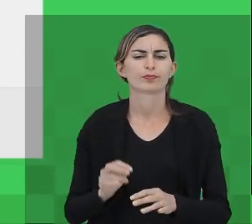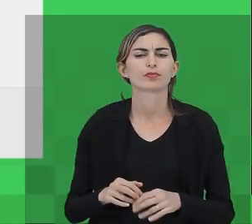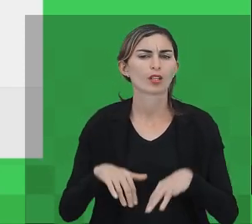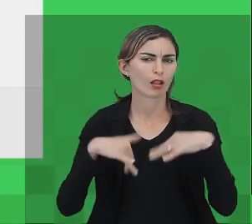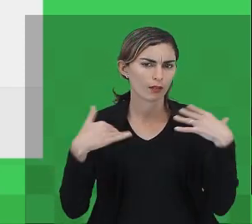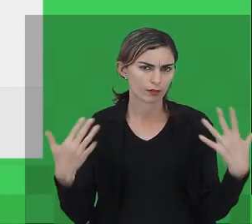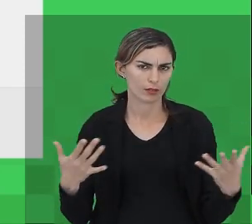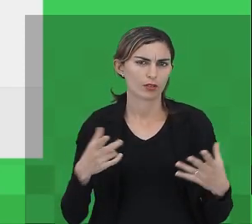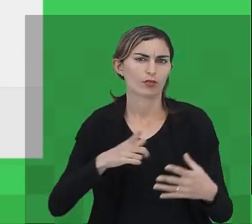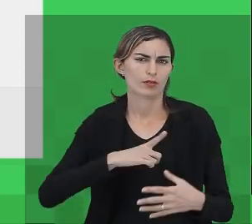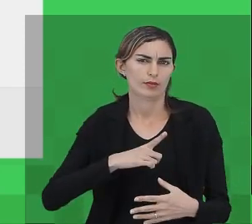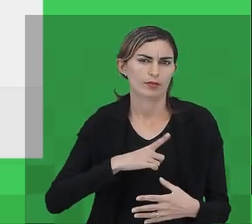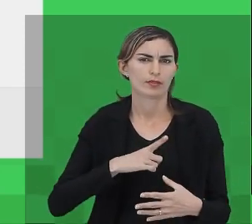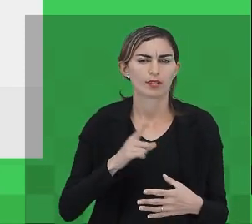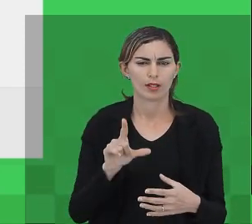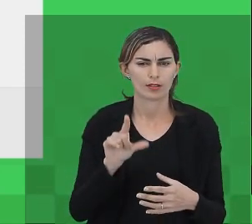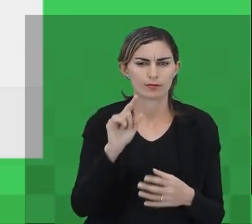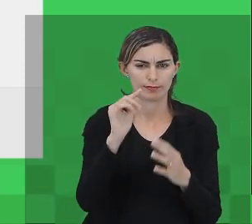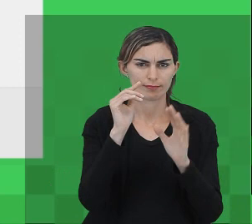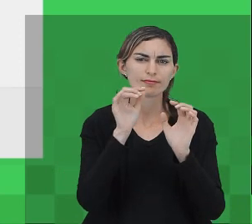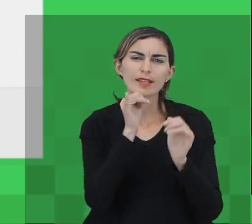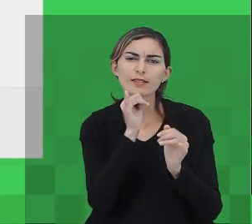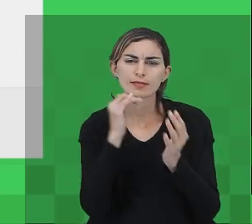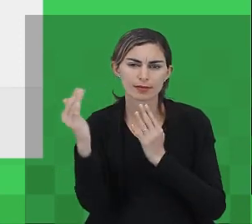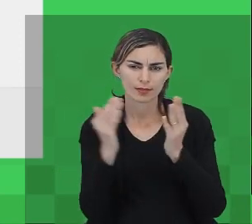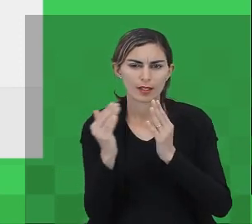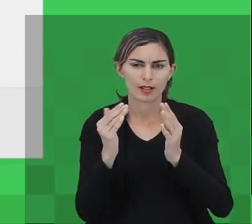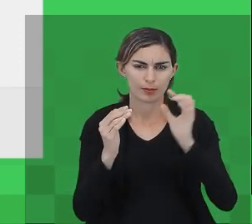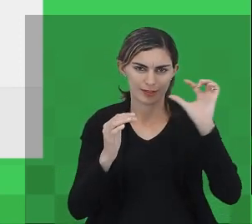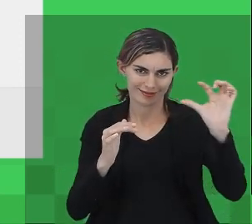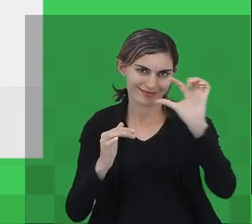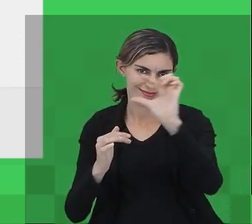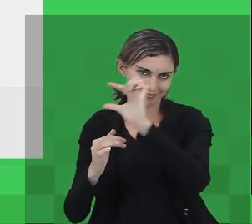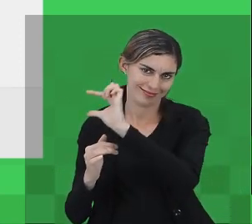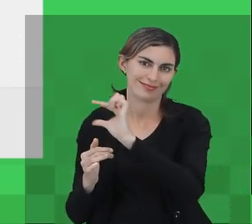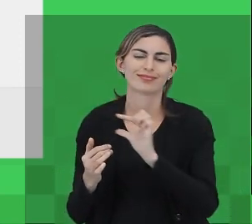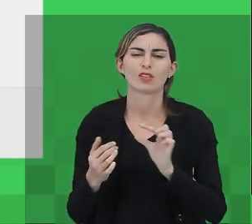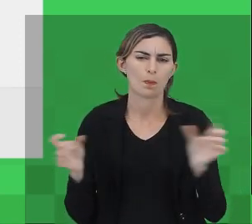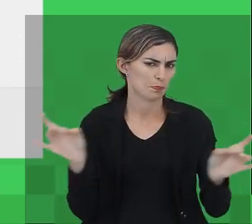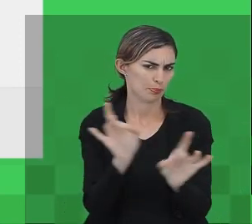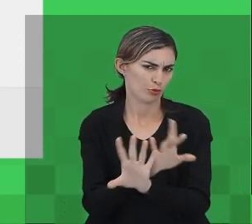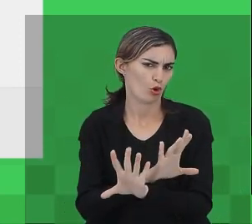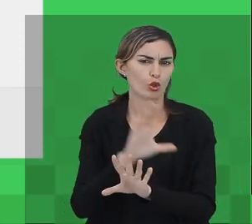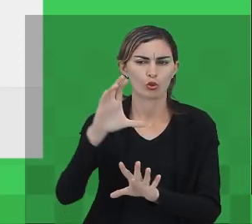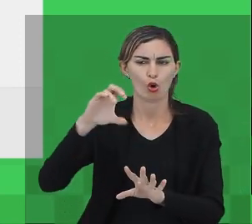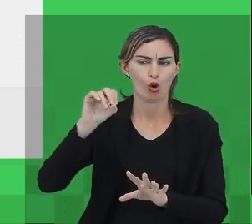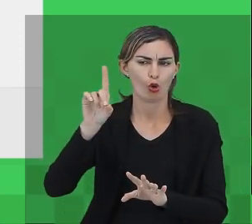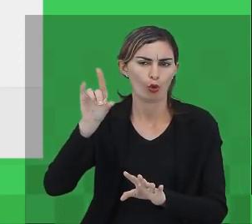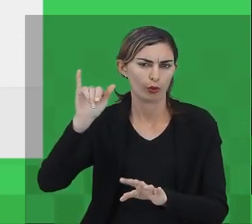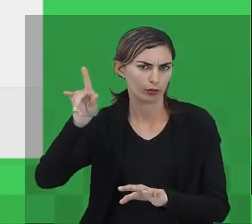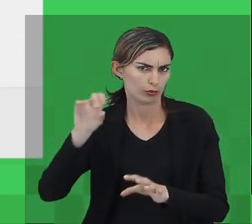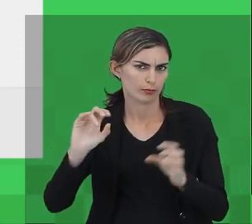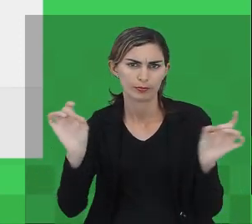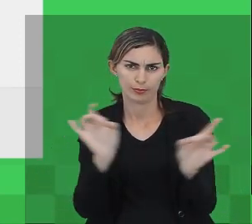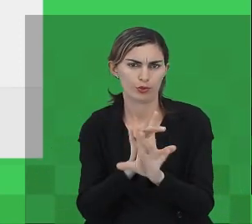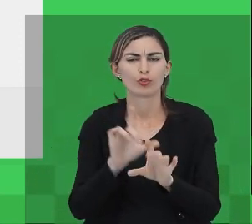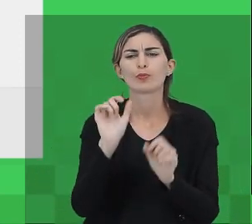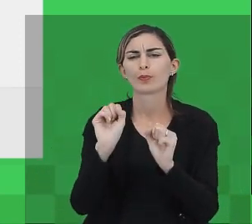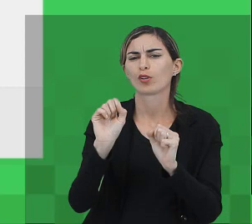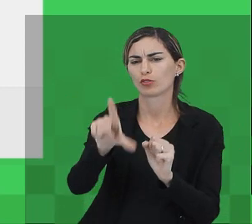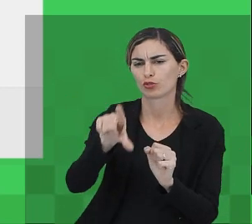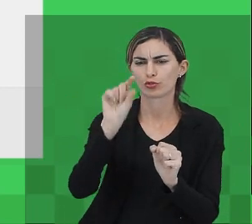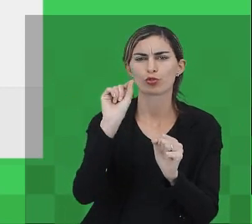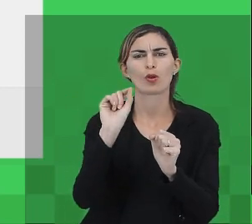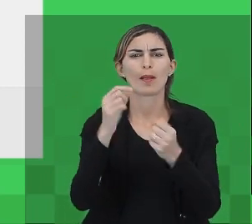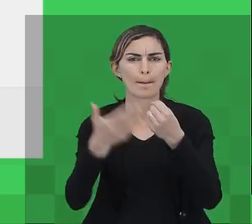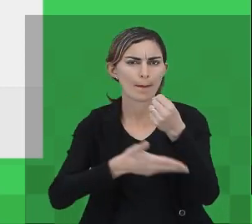Next. Então temos esses templates, esses exemplos de código pronto que você pode